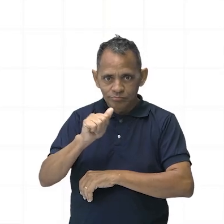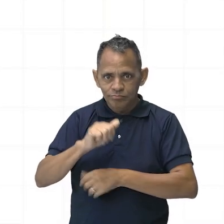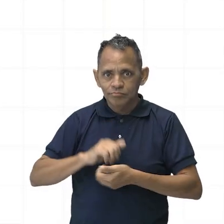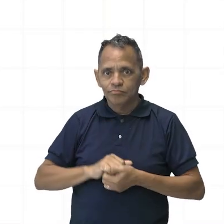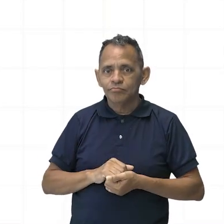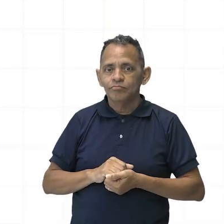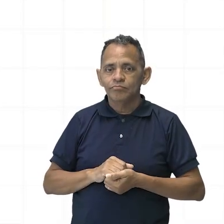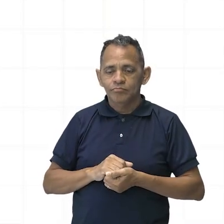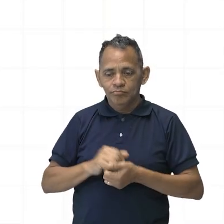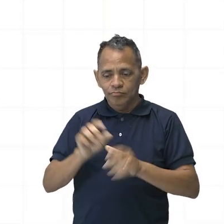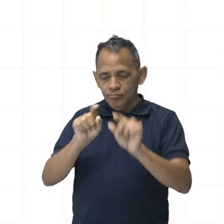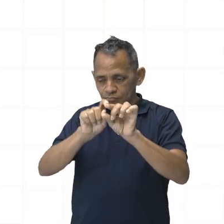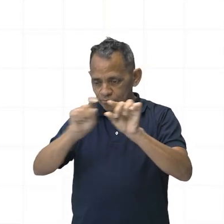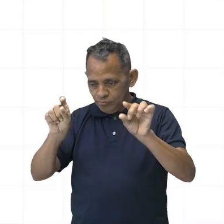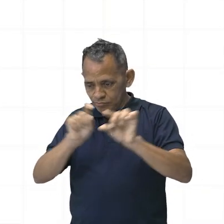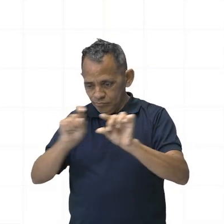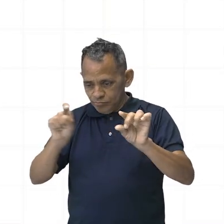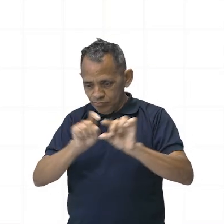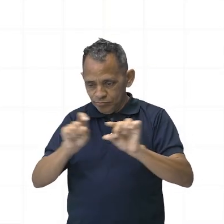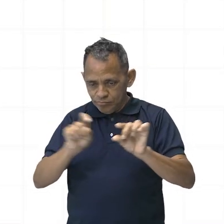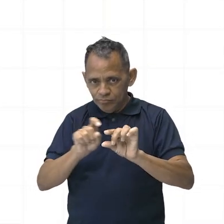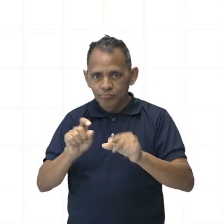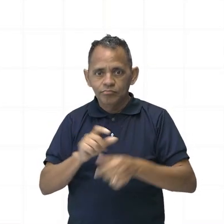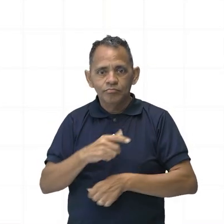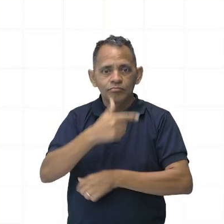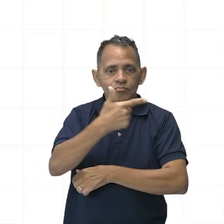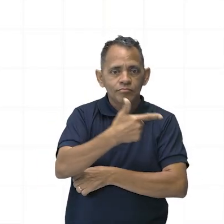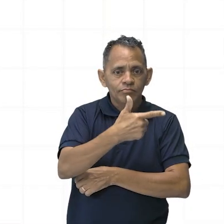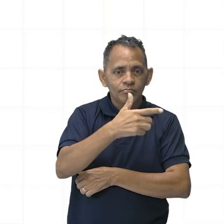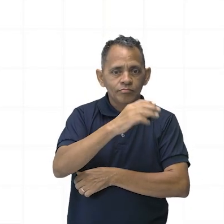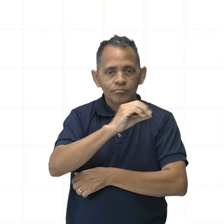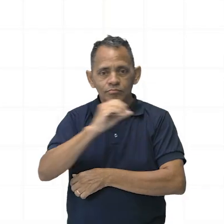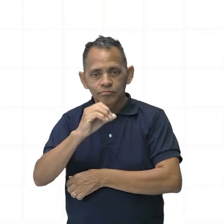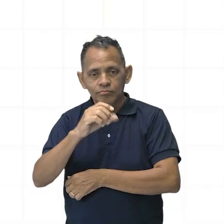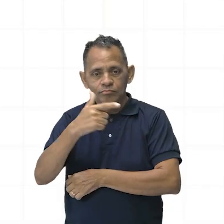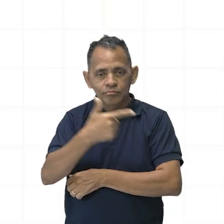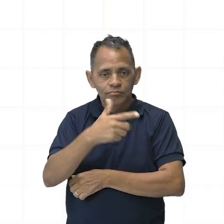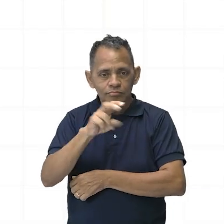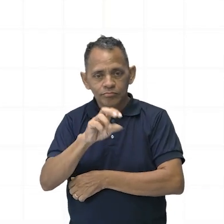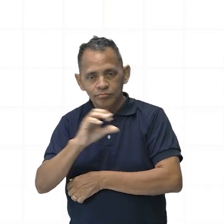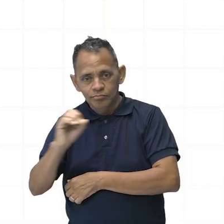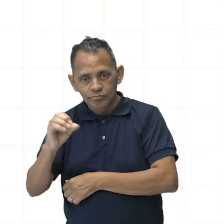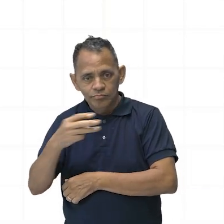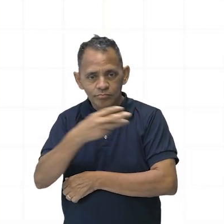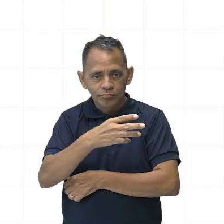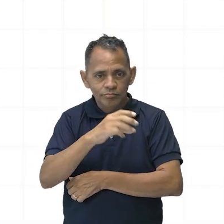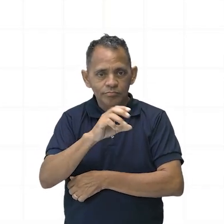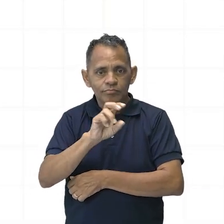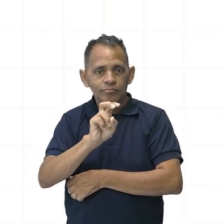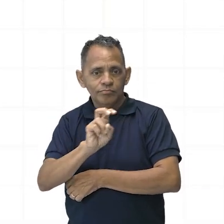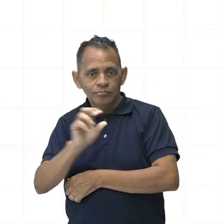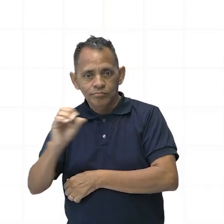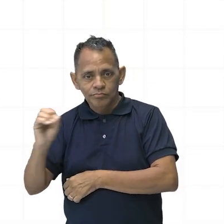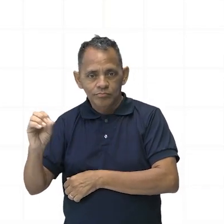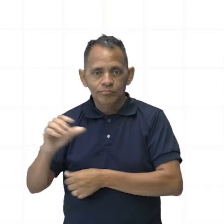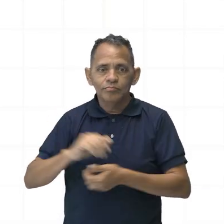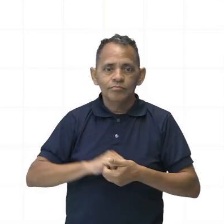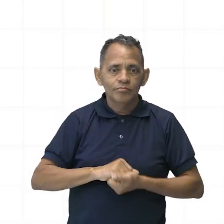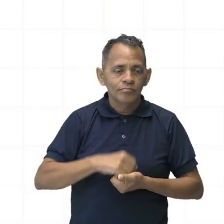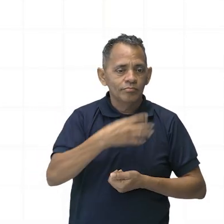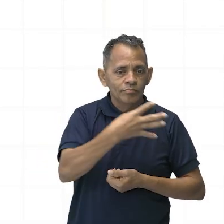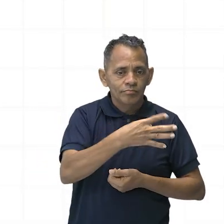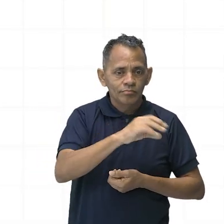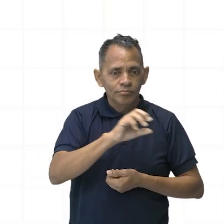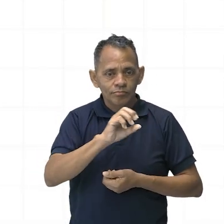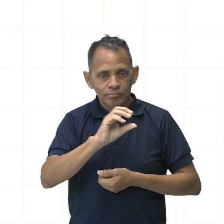2.000 gramas, 2.500, 3.000, 3.500, 4.000, 4.500 gramas. E